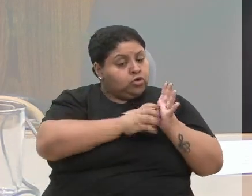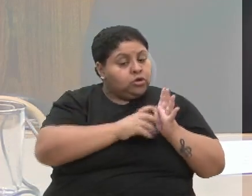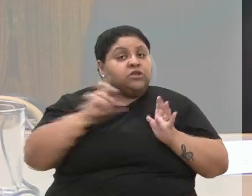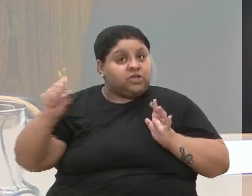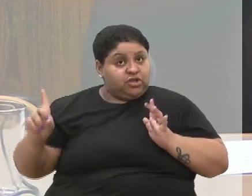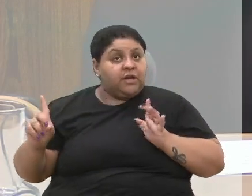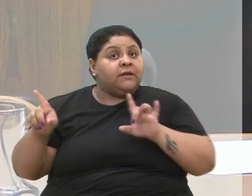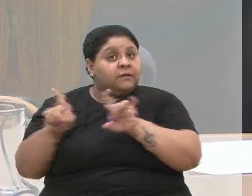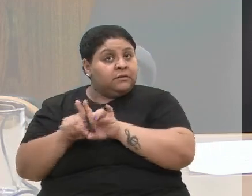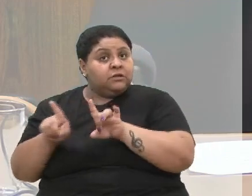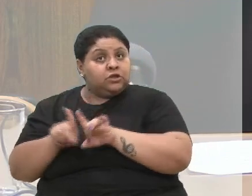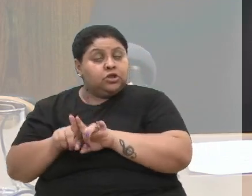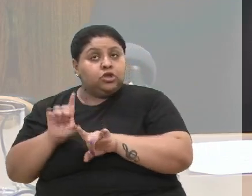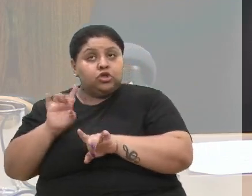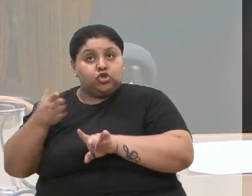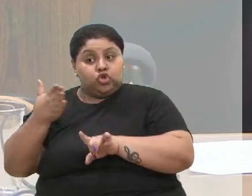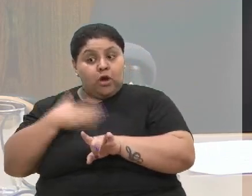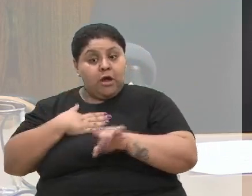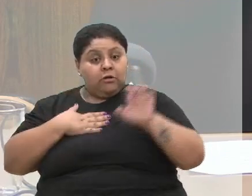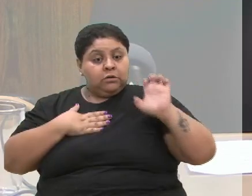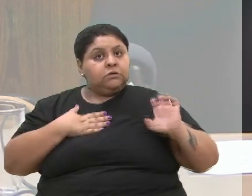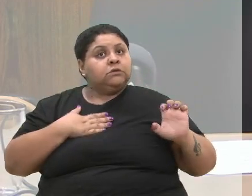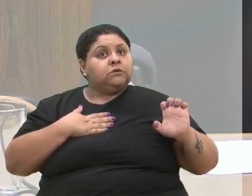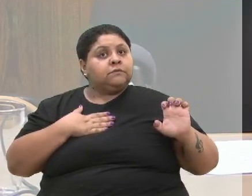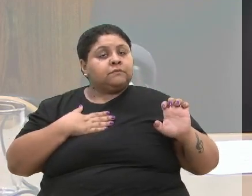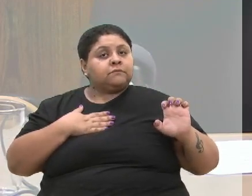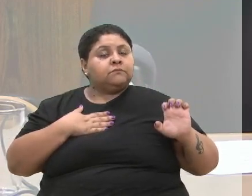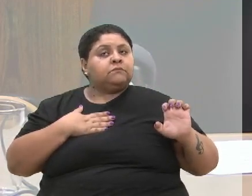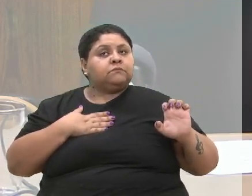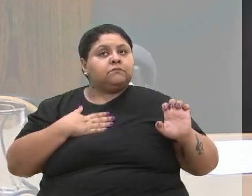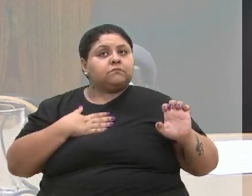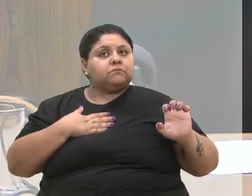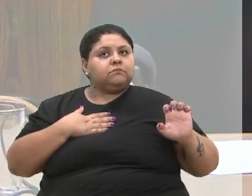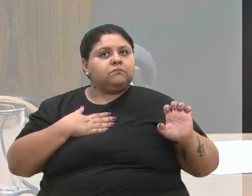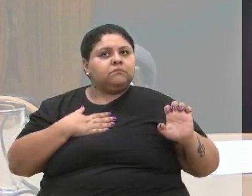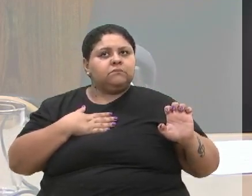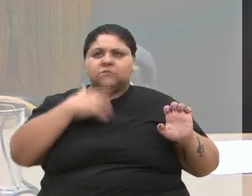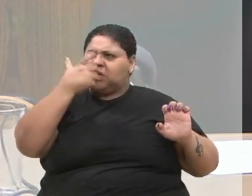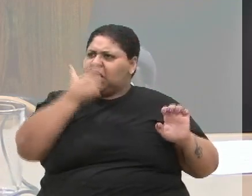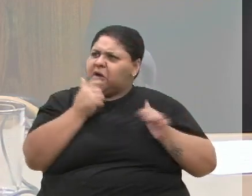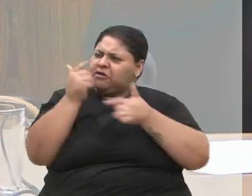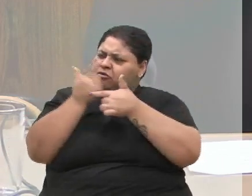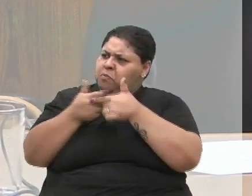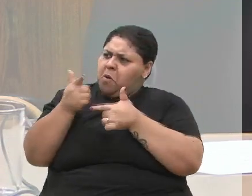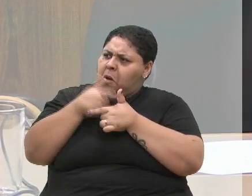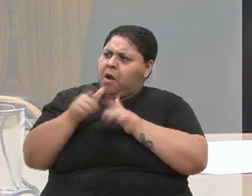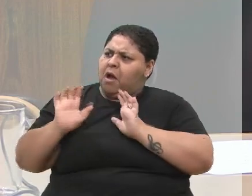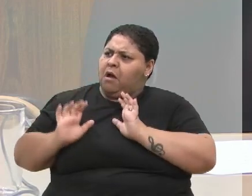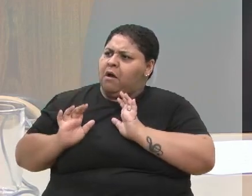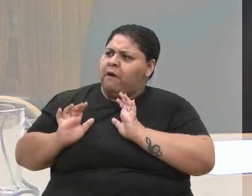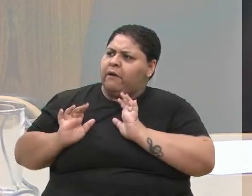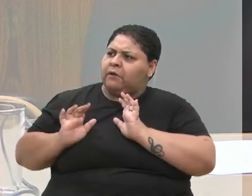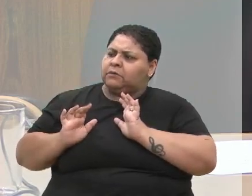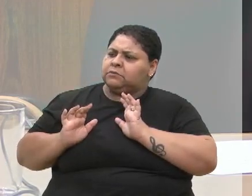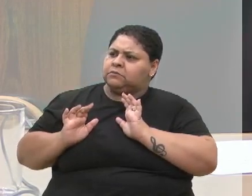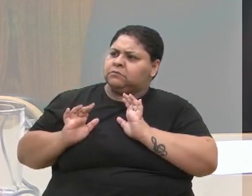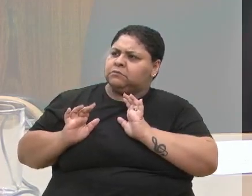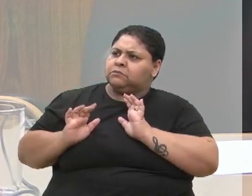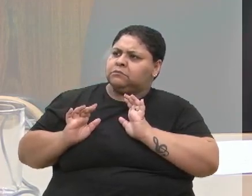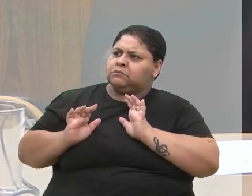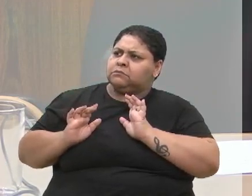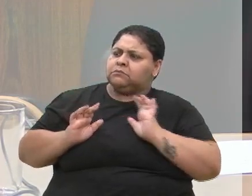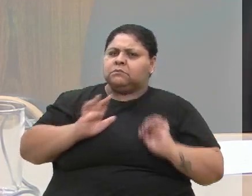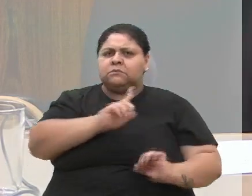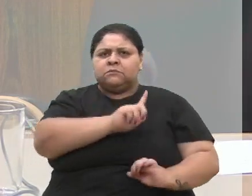inclusive. Só tinha eu lá, com sinergia, e me parece que há um problema. E quer se governar